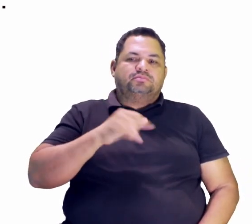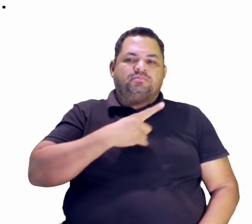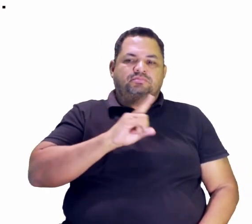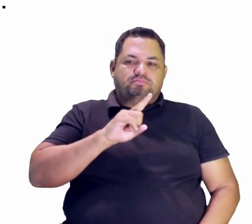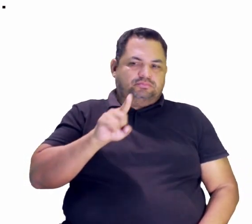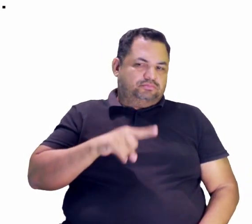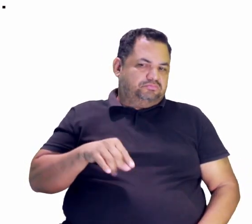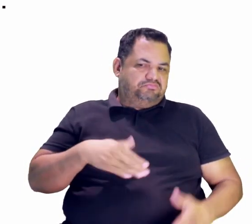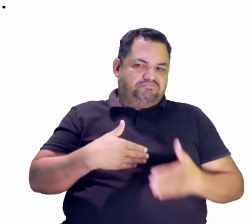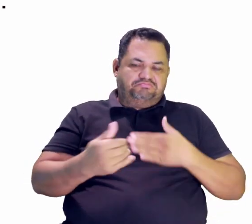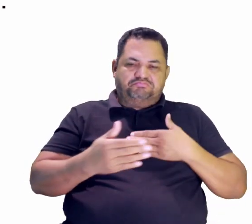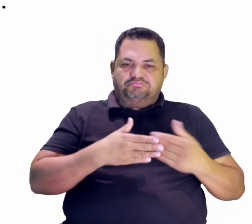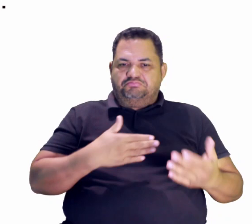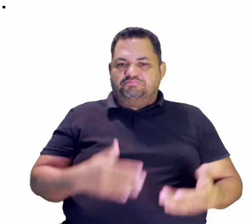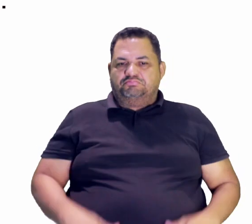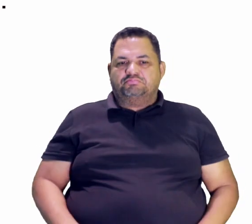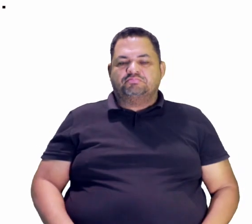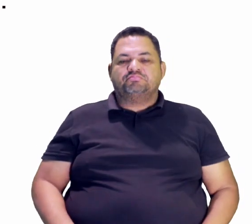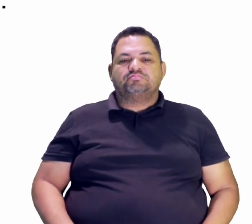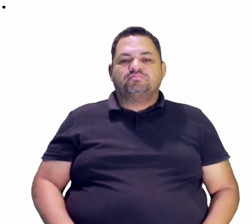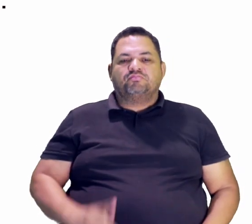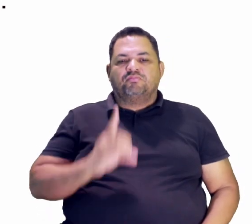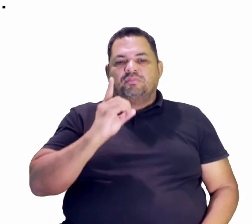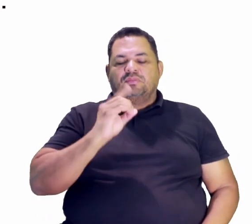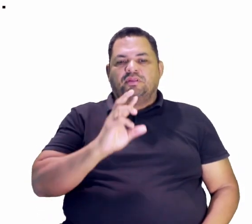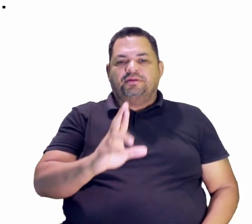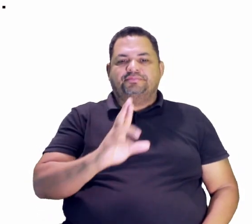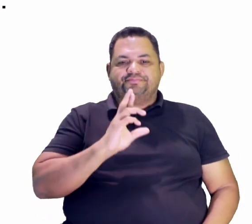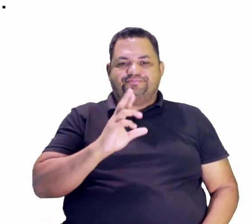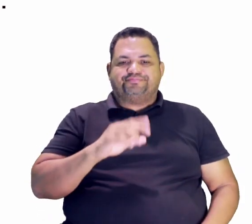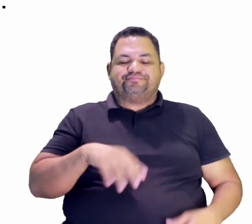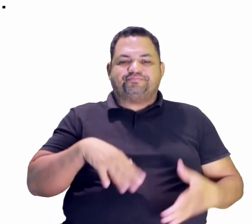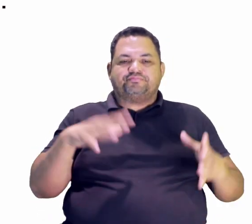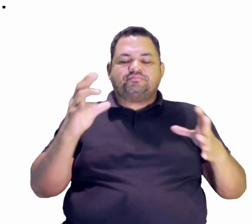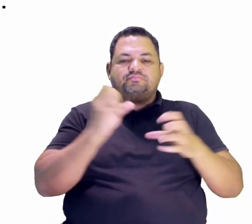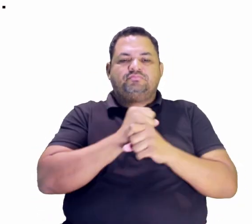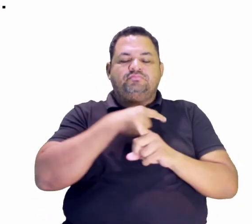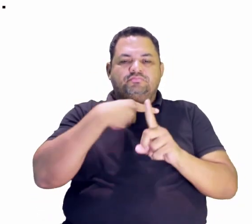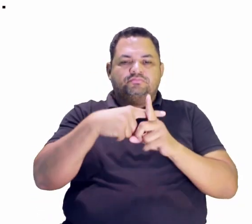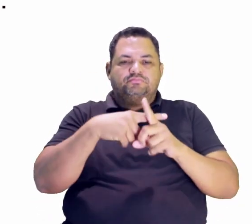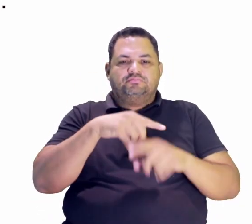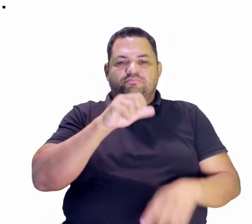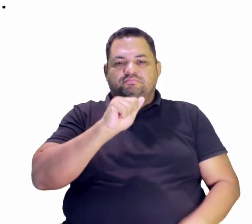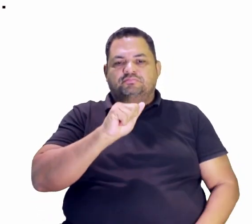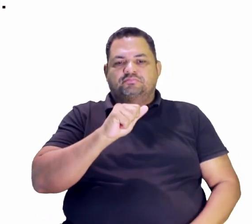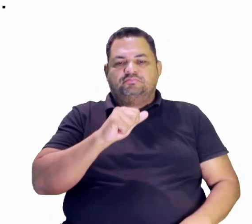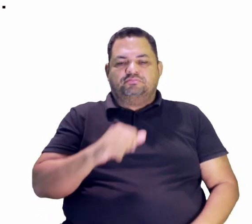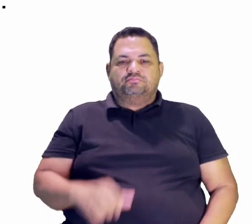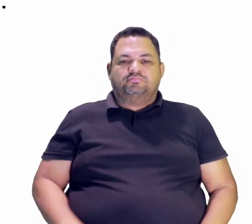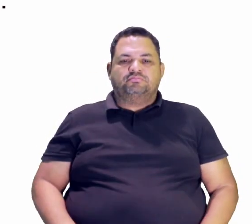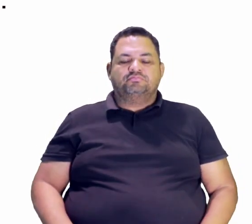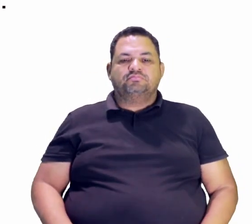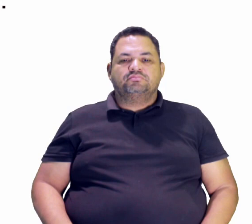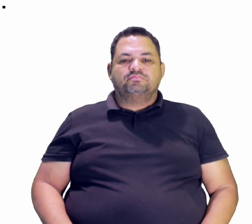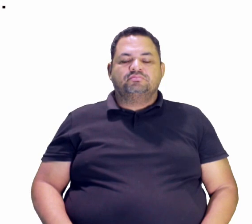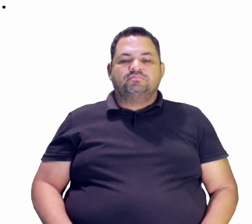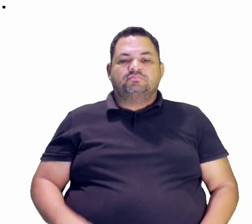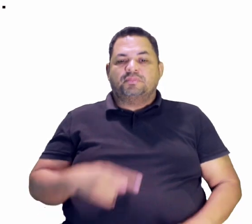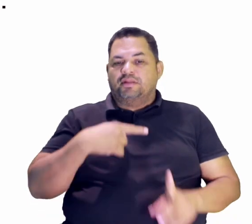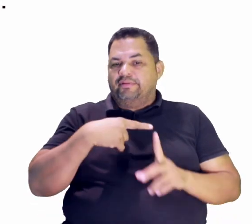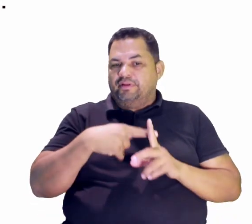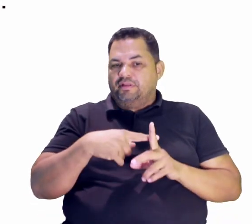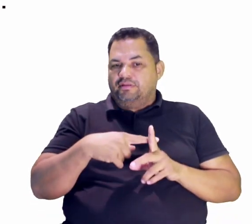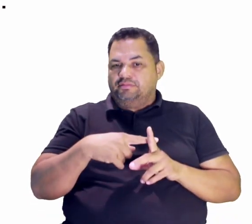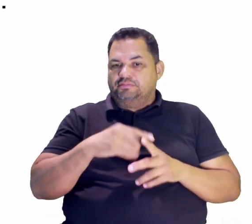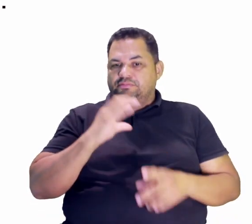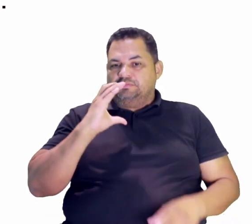tá? Então, o D, que é o resultante, é a soma. Como A e B nós determinamos que é positivo,